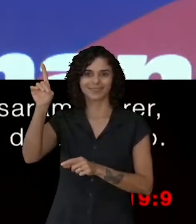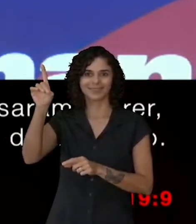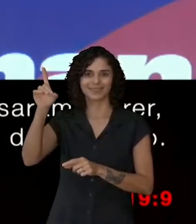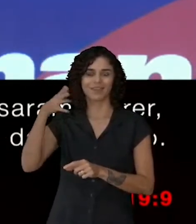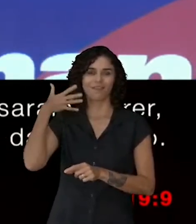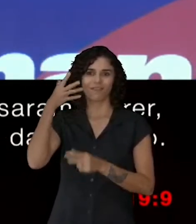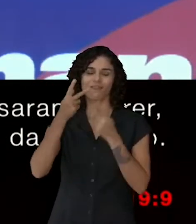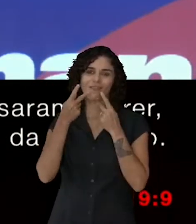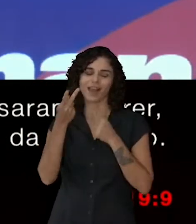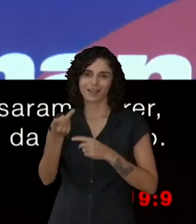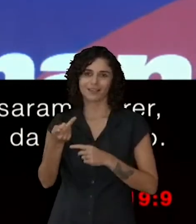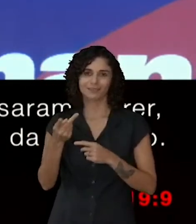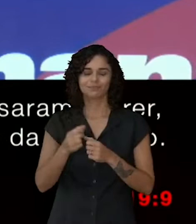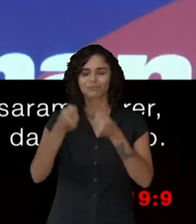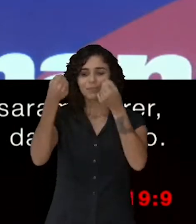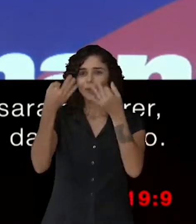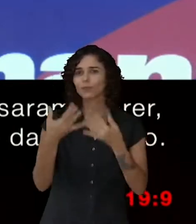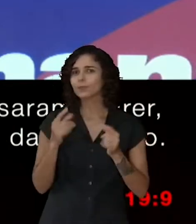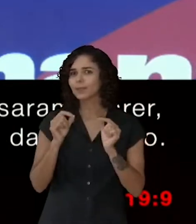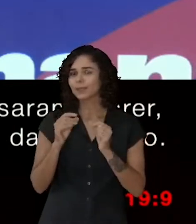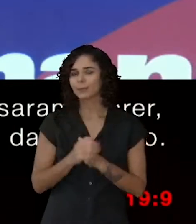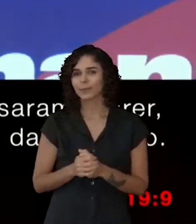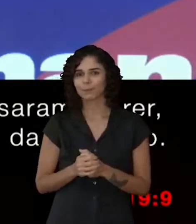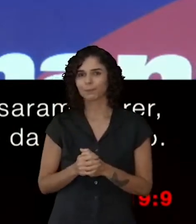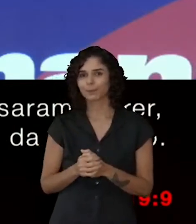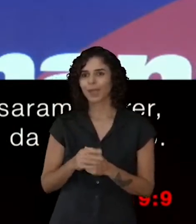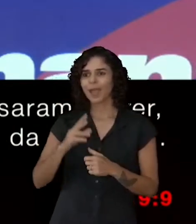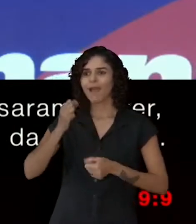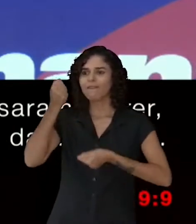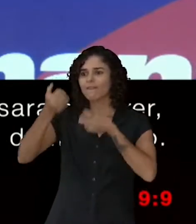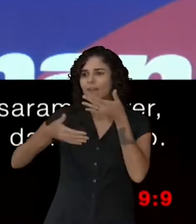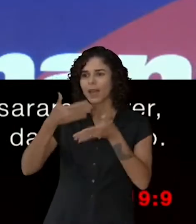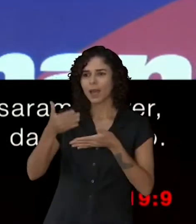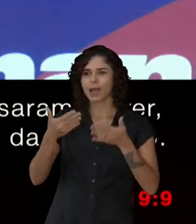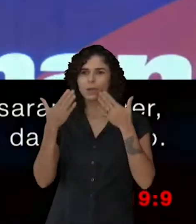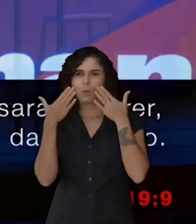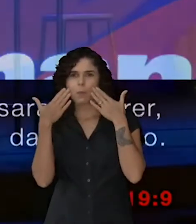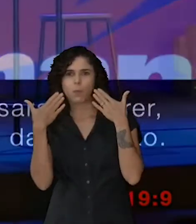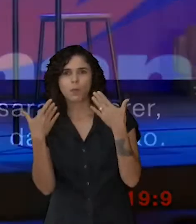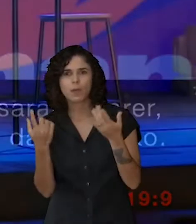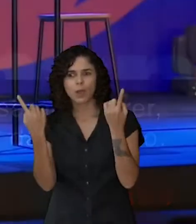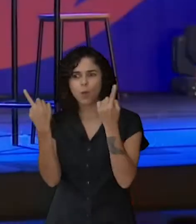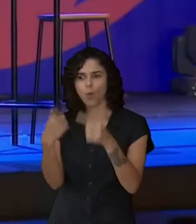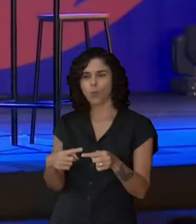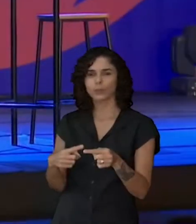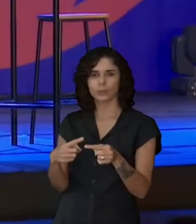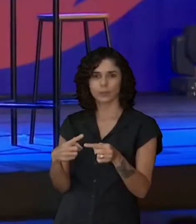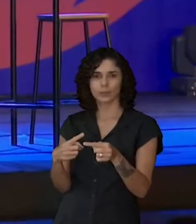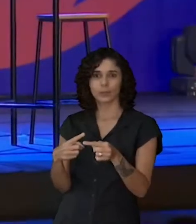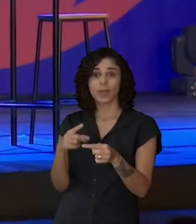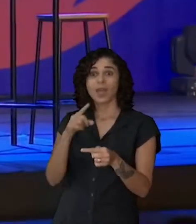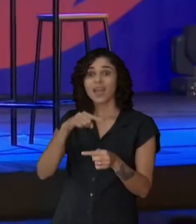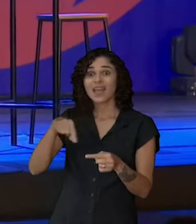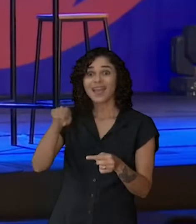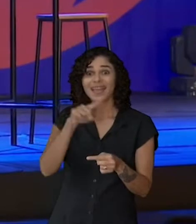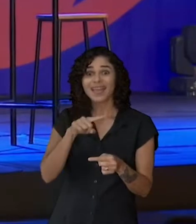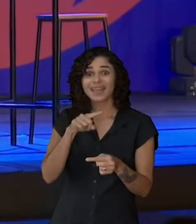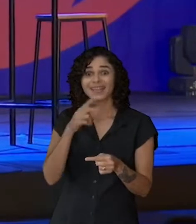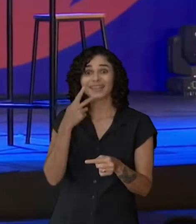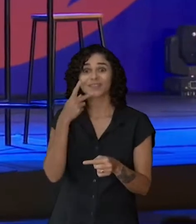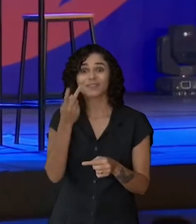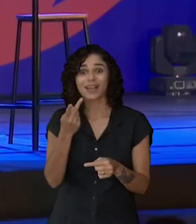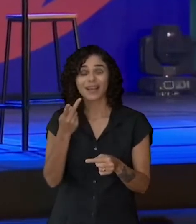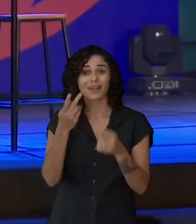falaram publicamente contra o caminho, talvez você diz, mas sempre tem alguém que fala contra. Mas eles falaram